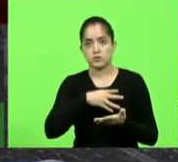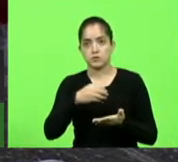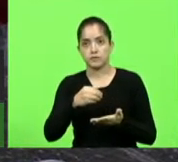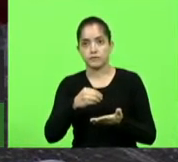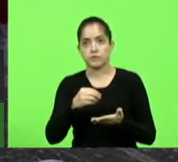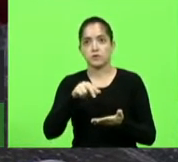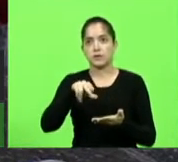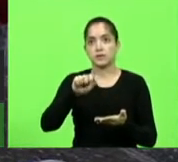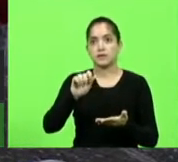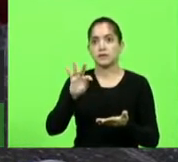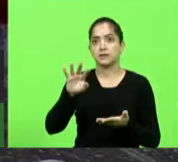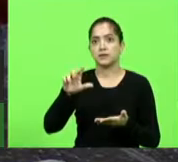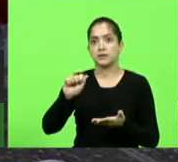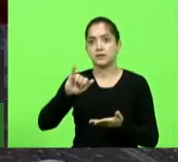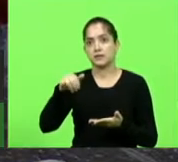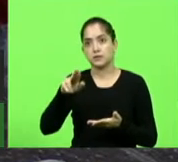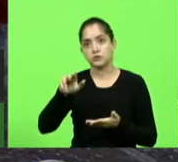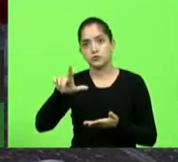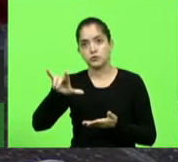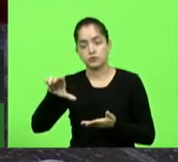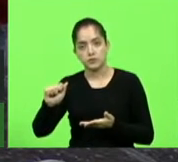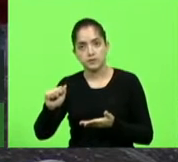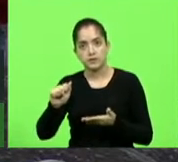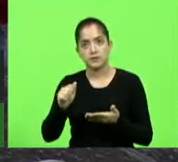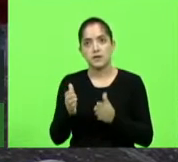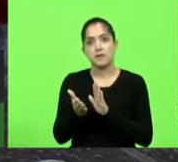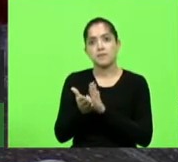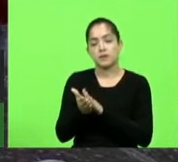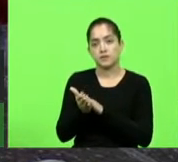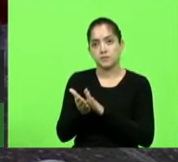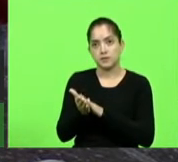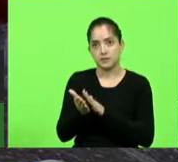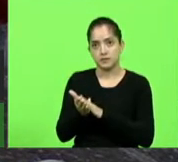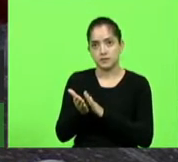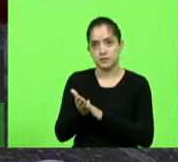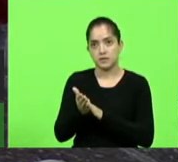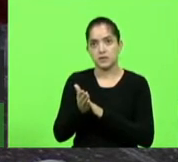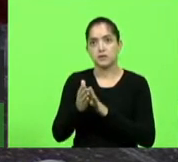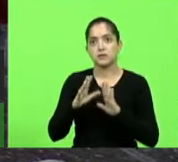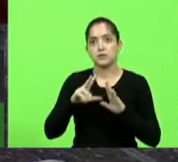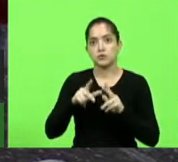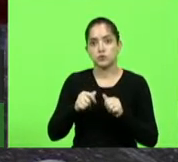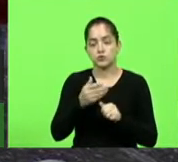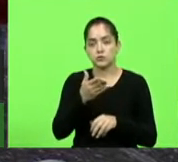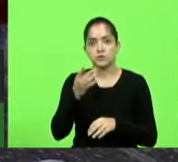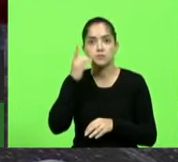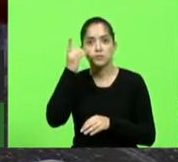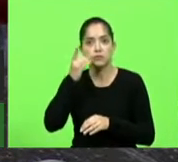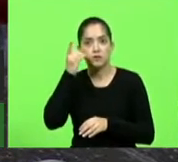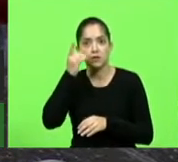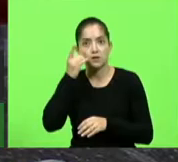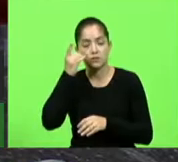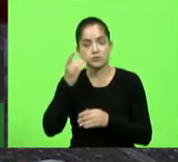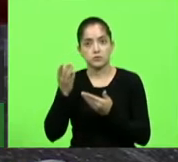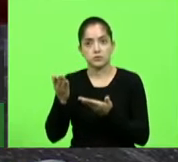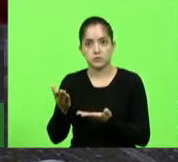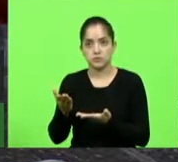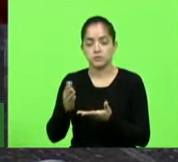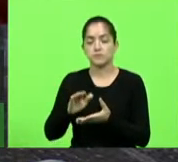Natalia e a Júlia. Então, parabenizar todos nós deputados